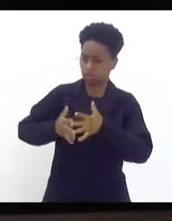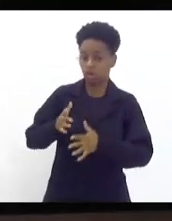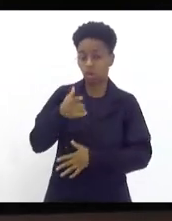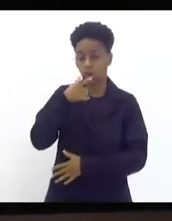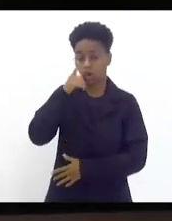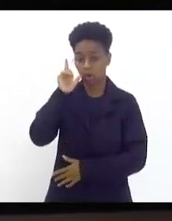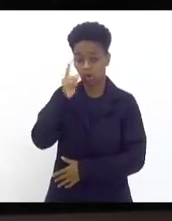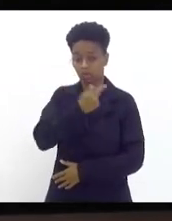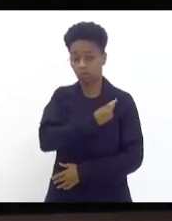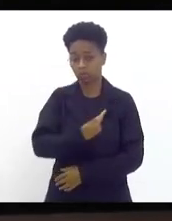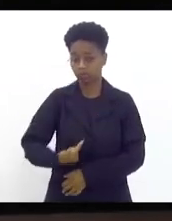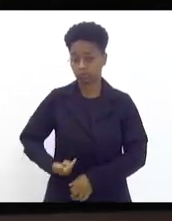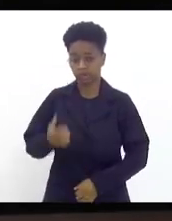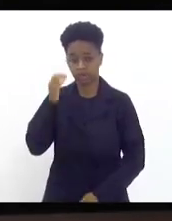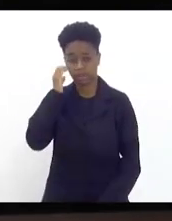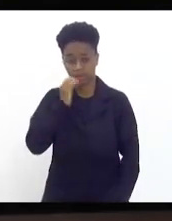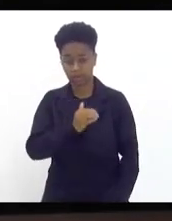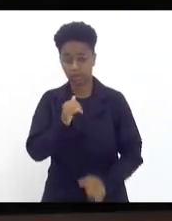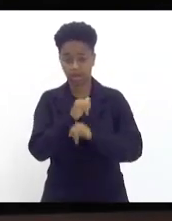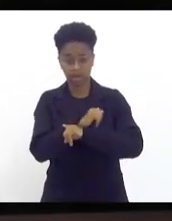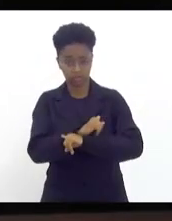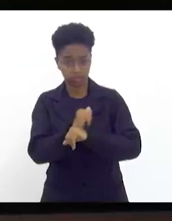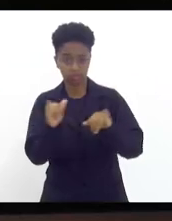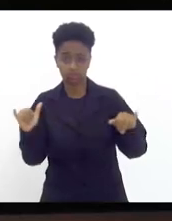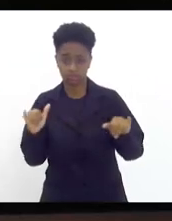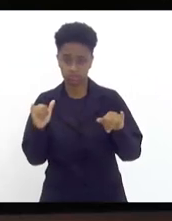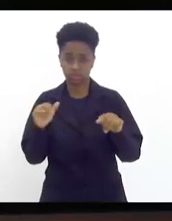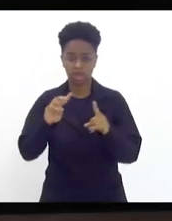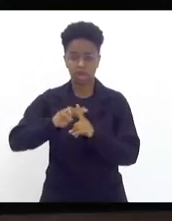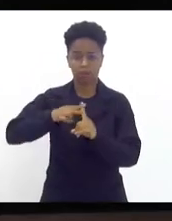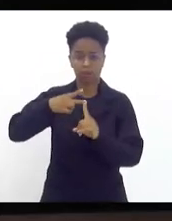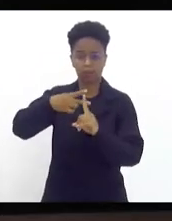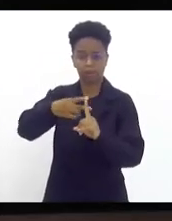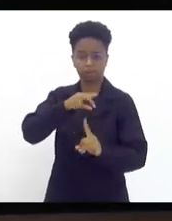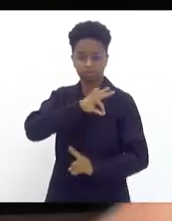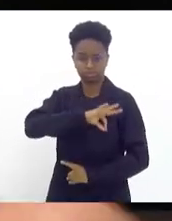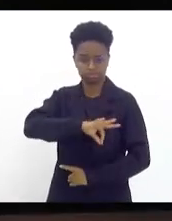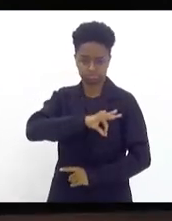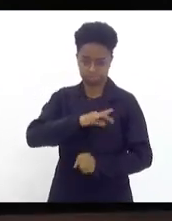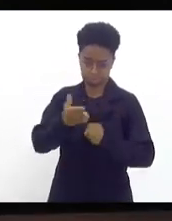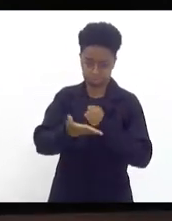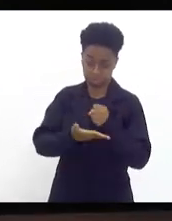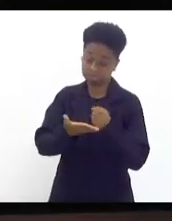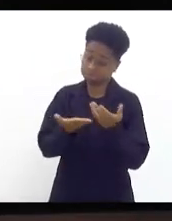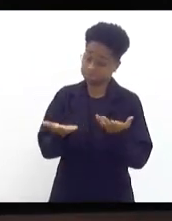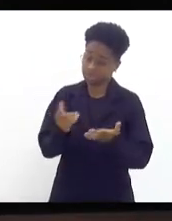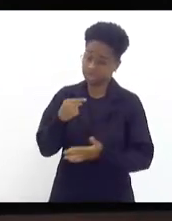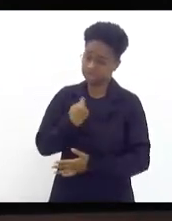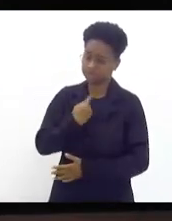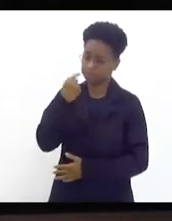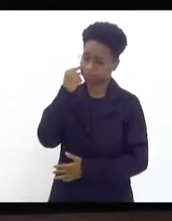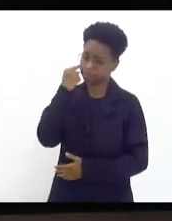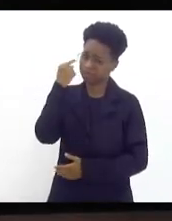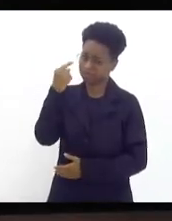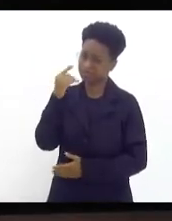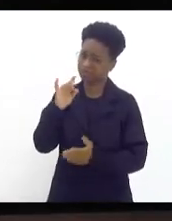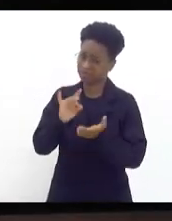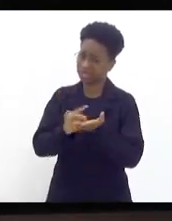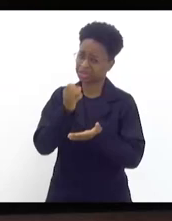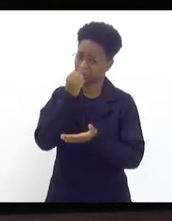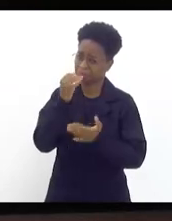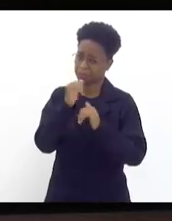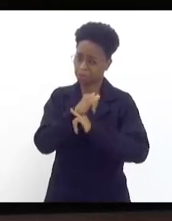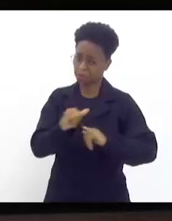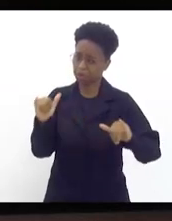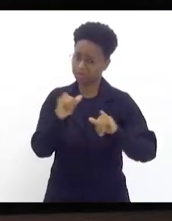o governador Cláudio Castro anunciou o aumento do PIS a princípio a gente Pensou que fosse uma boa notícia